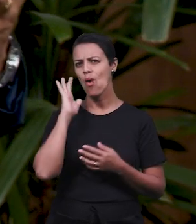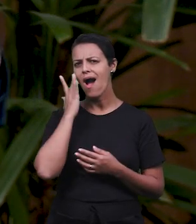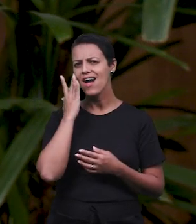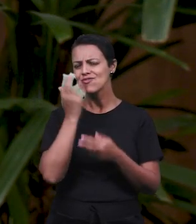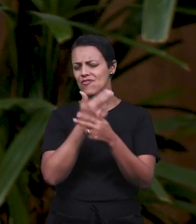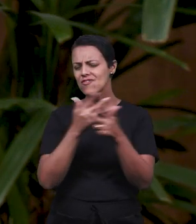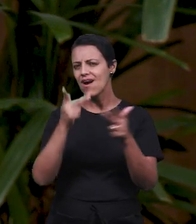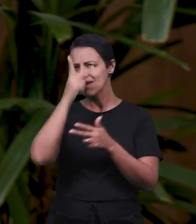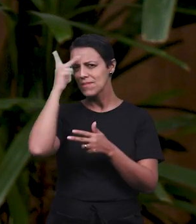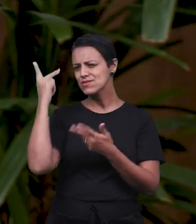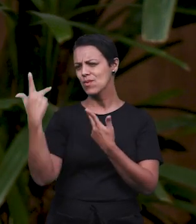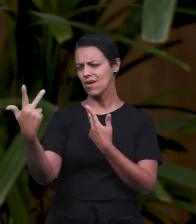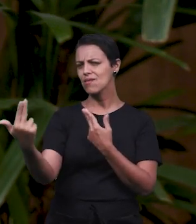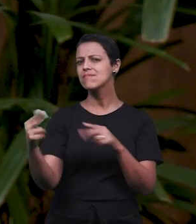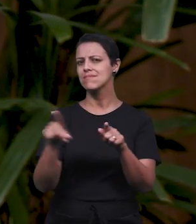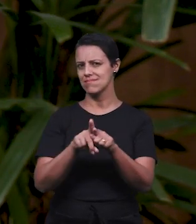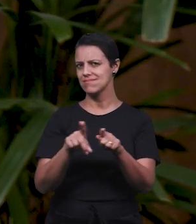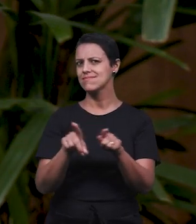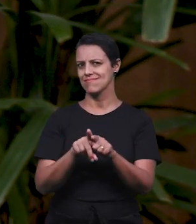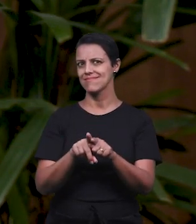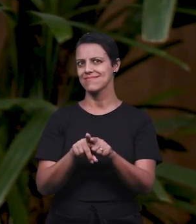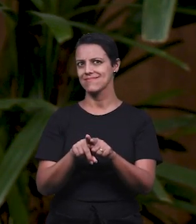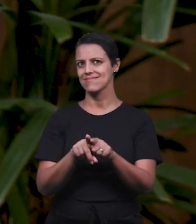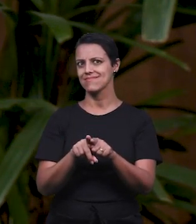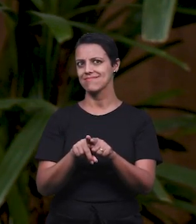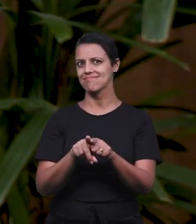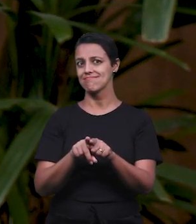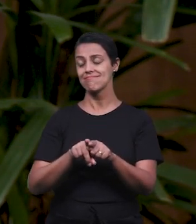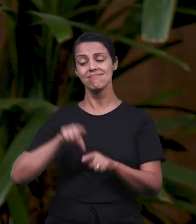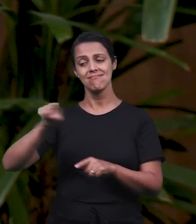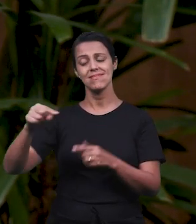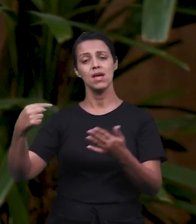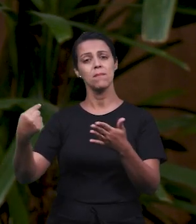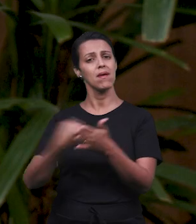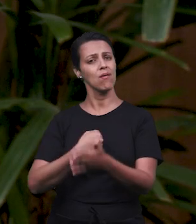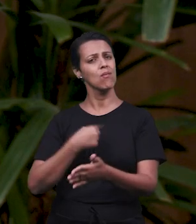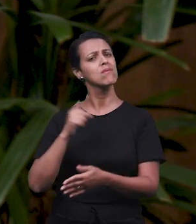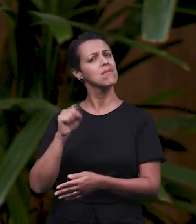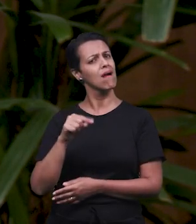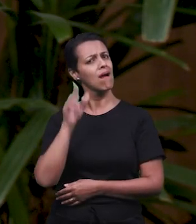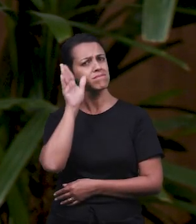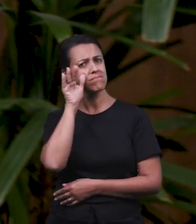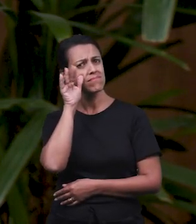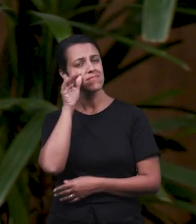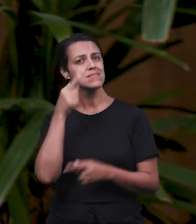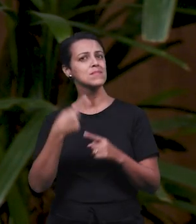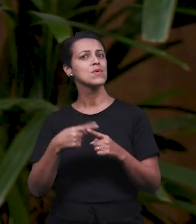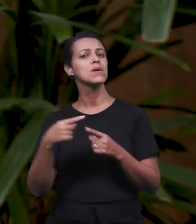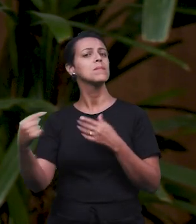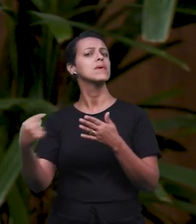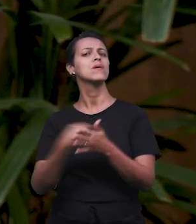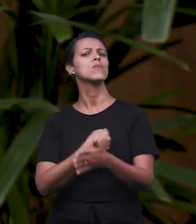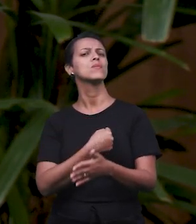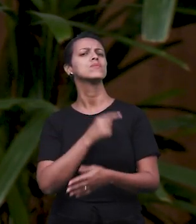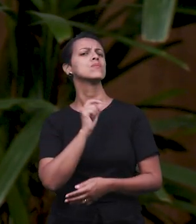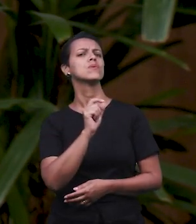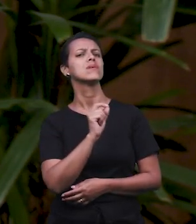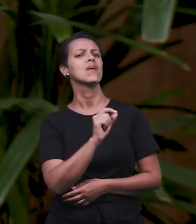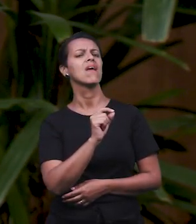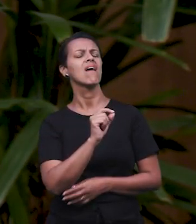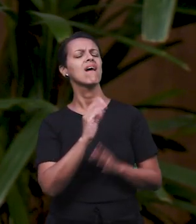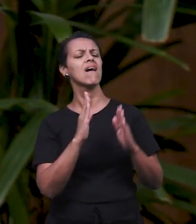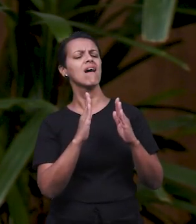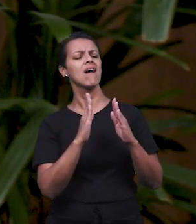muitos, né? E a pergunta dele ela é muito interessante. E ele diz o seguinte: por que a Igreja Cristã